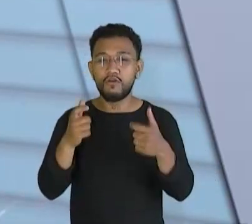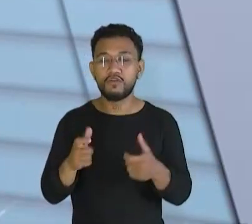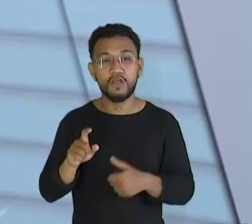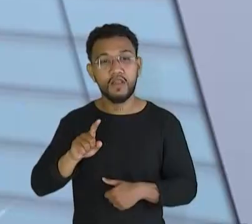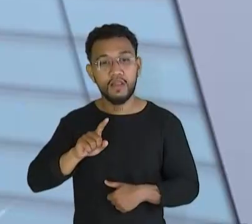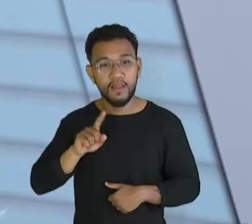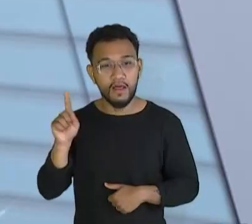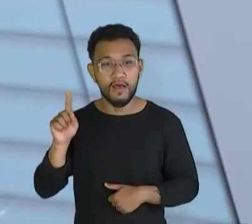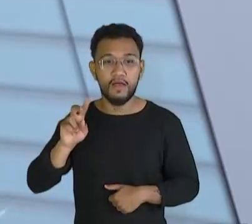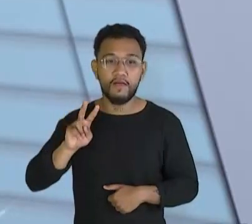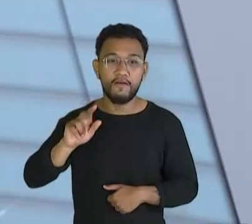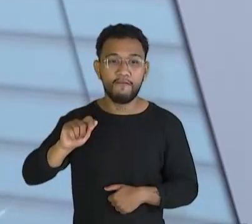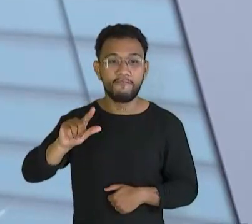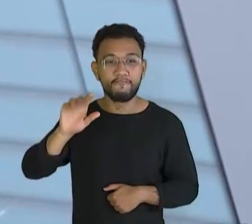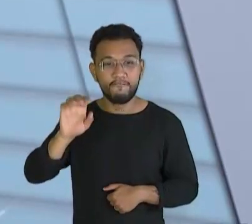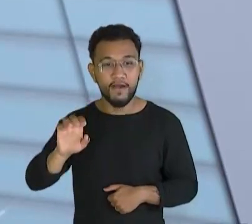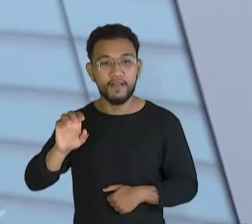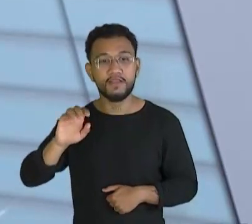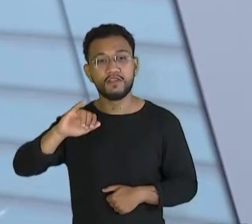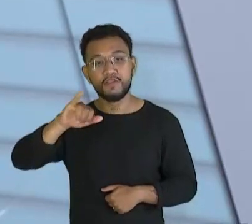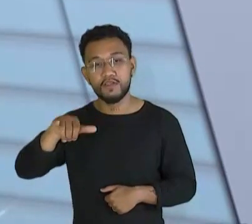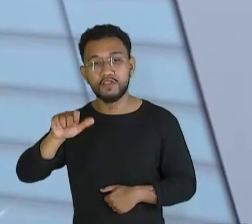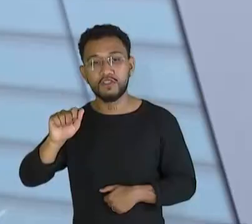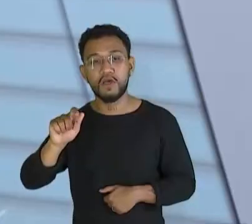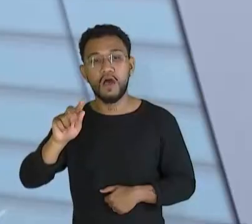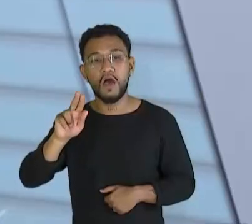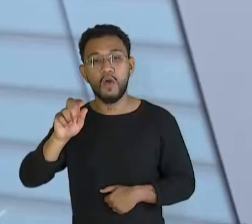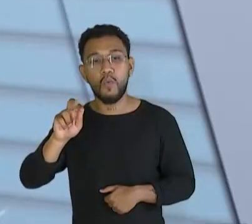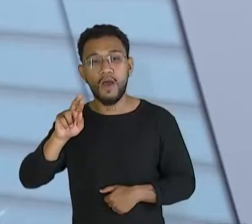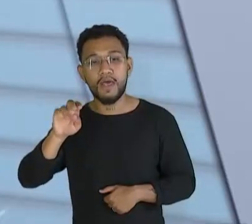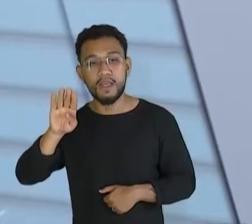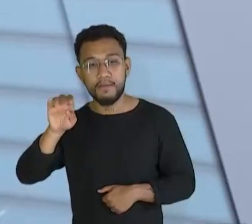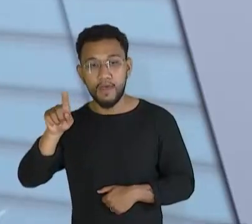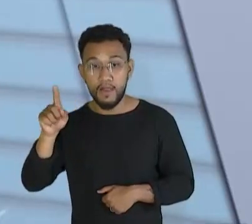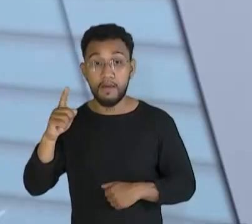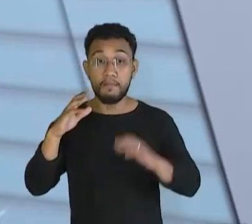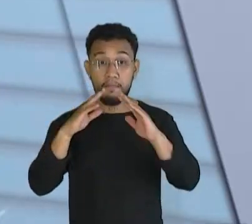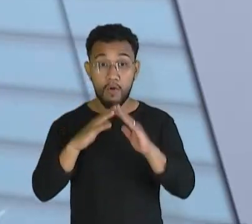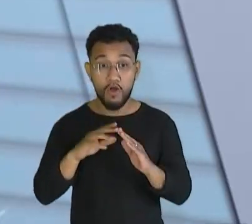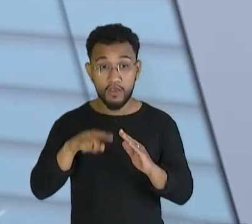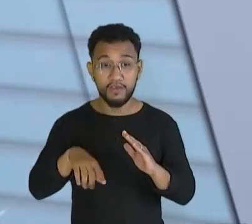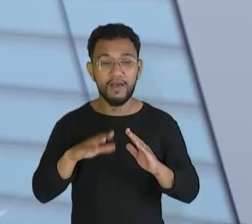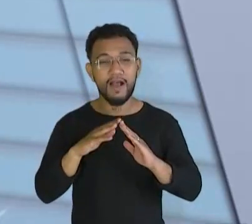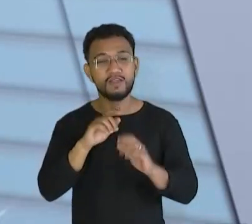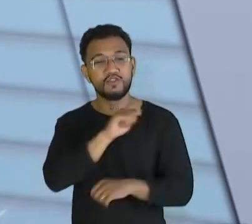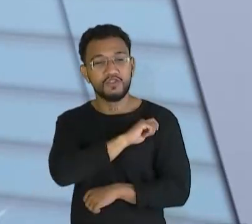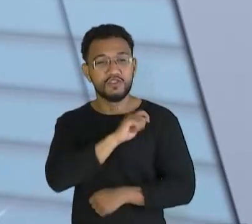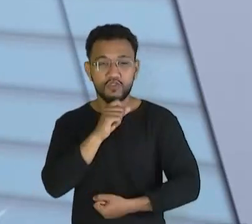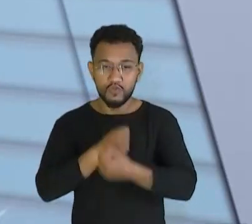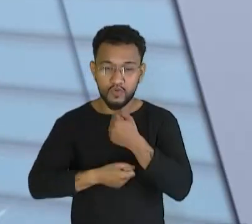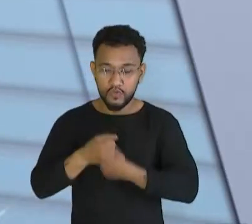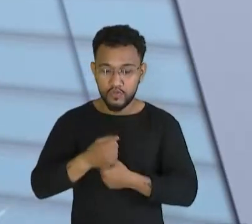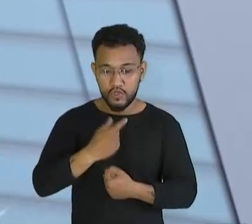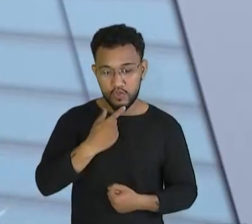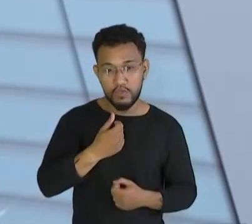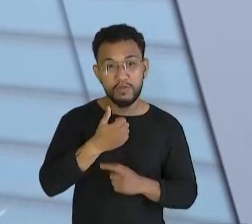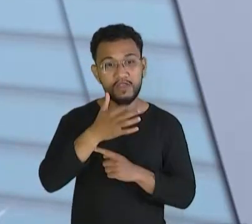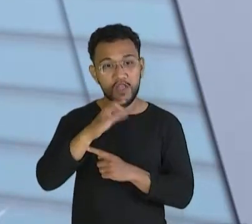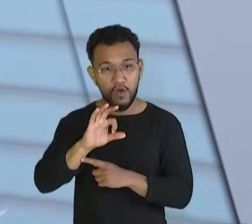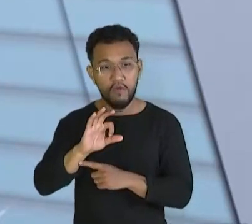de Potiretama. Mora na Casa do Estudante desde 2019 e foi presidente da